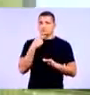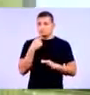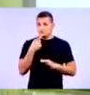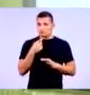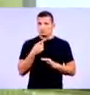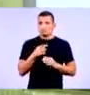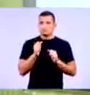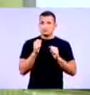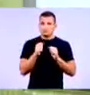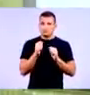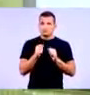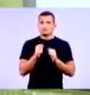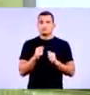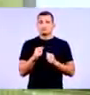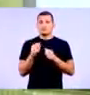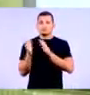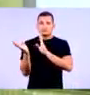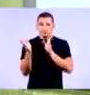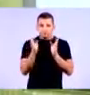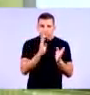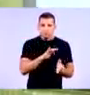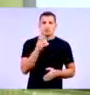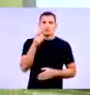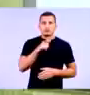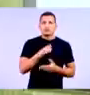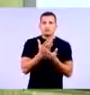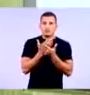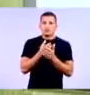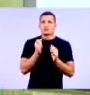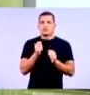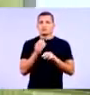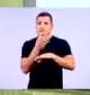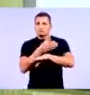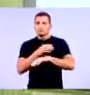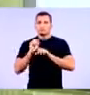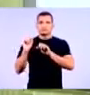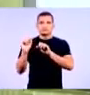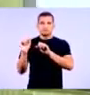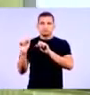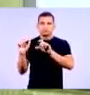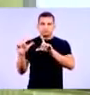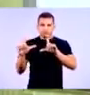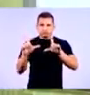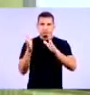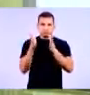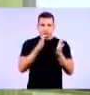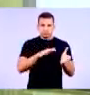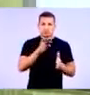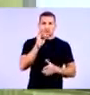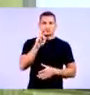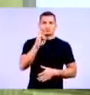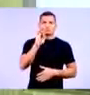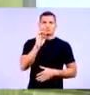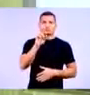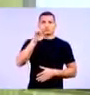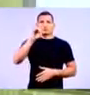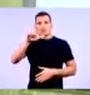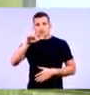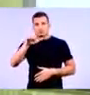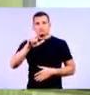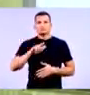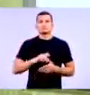dúvida, pode assistir a aula novamente, pode acessar o nosso tutorial, ele está disponível. A professora Sara vai repetir quantas vezes